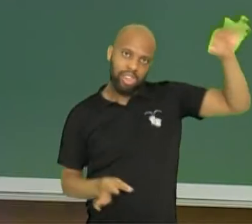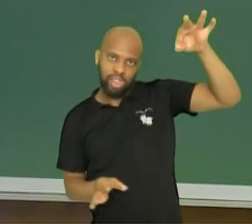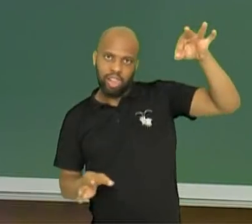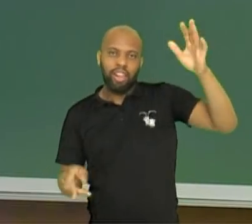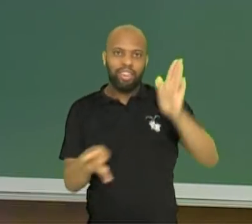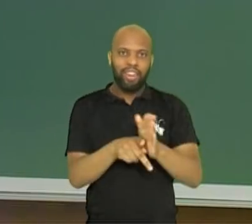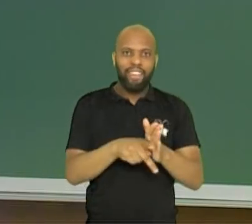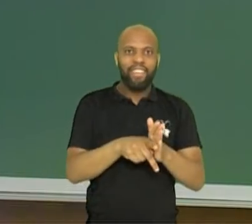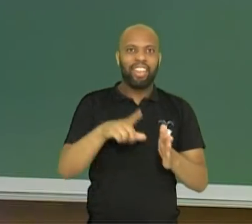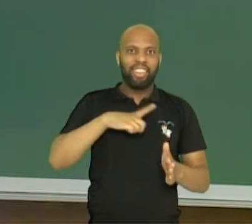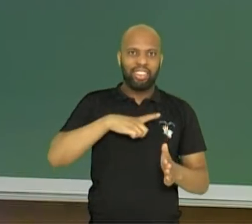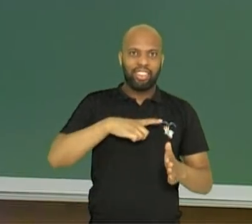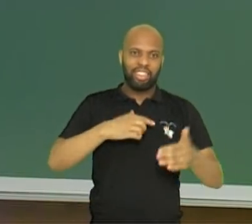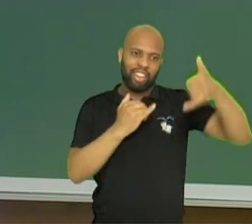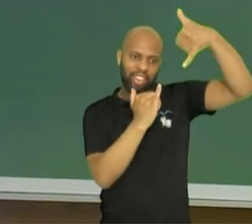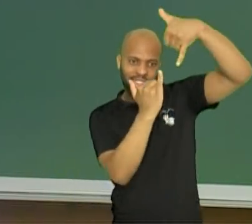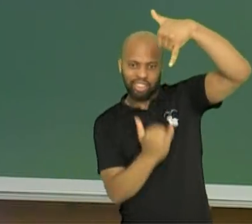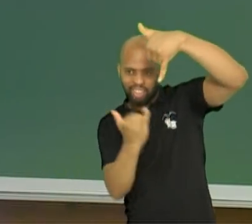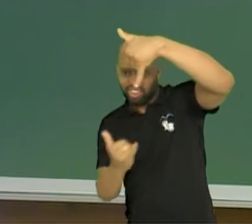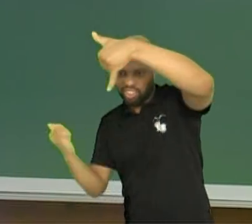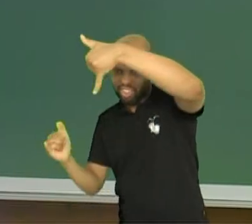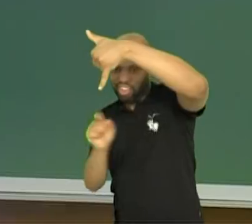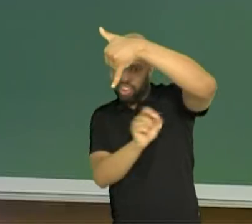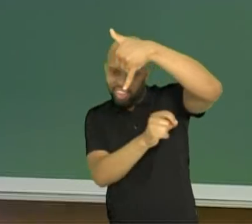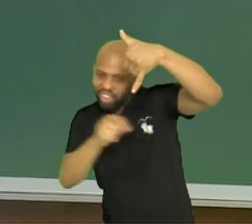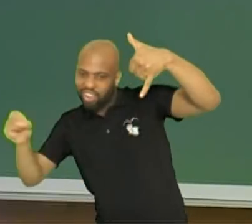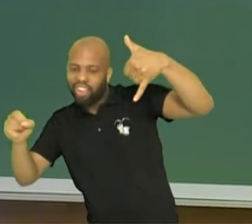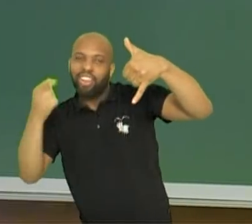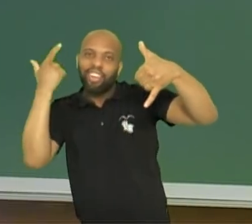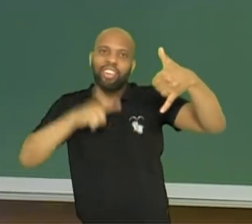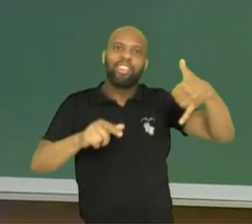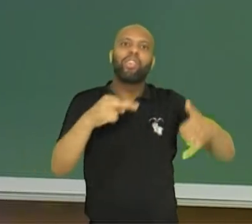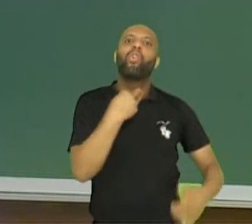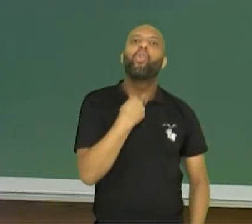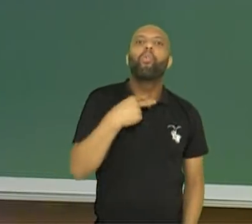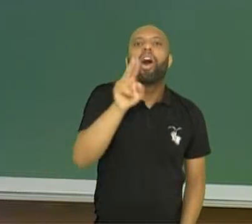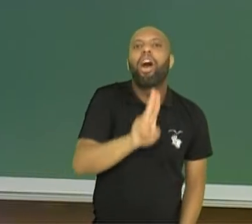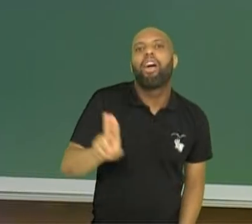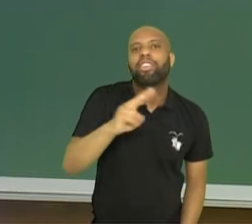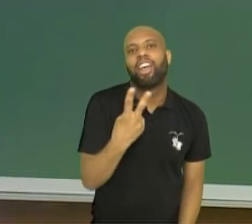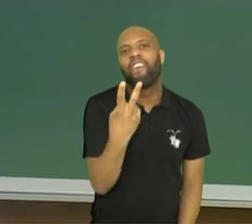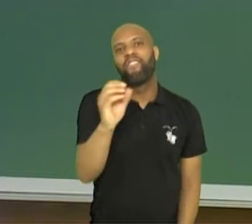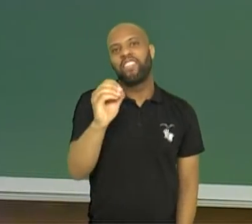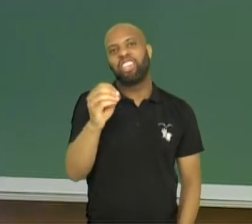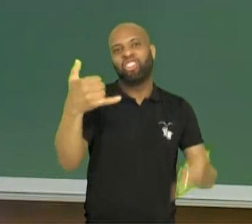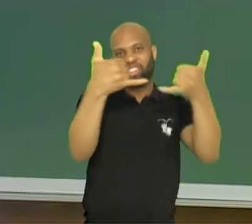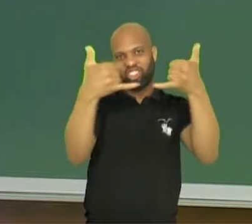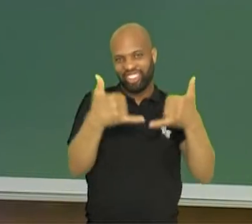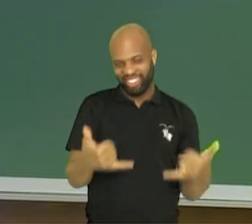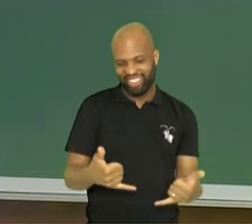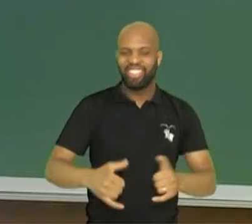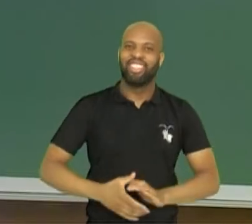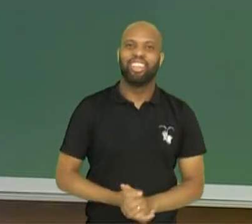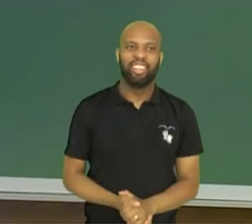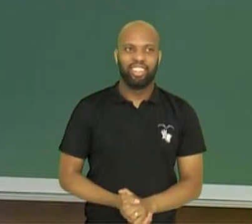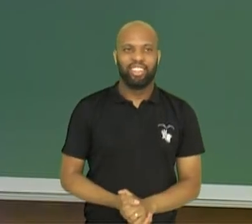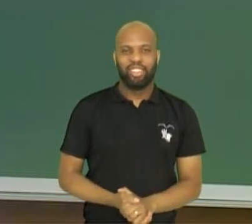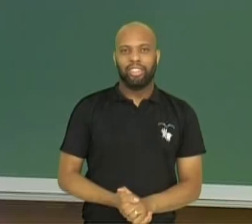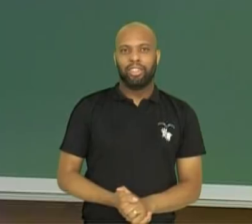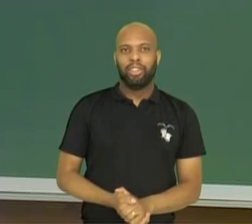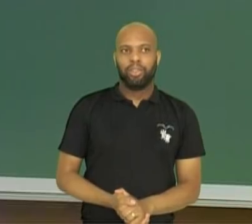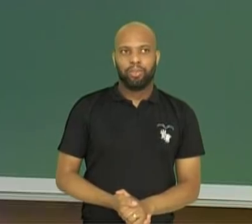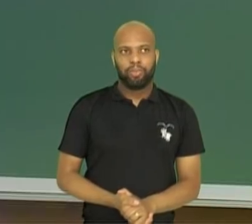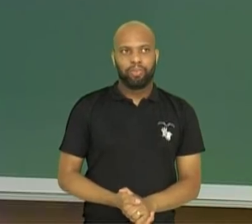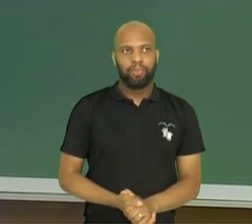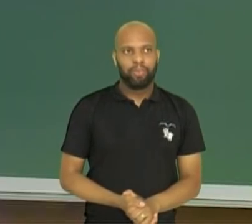divergente do tradicional, aí ele explica para o pai que a professora mandou usar 20 linhas. Curioso,